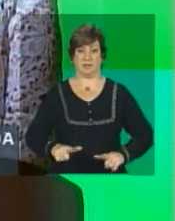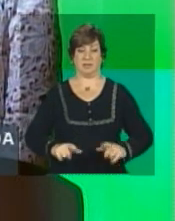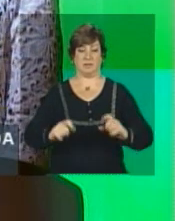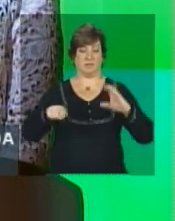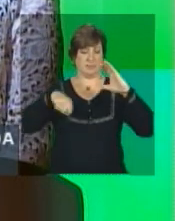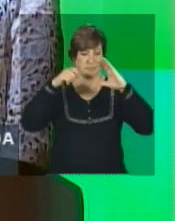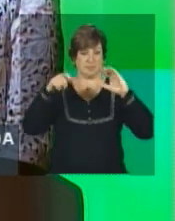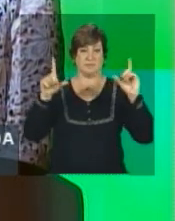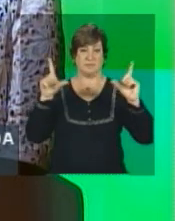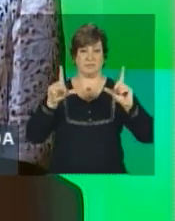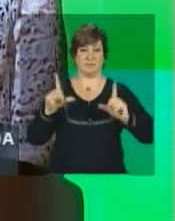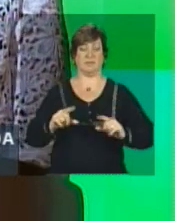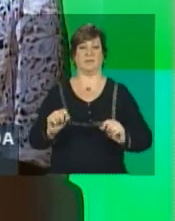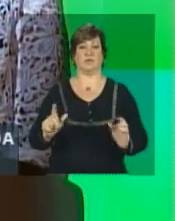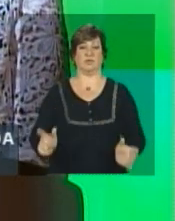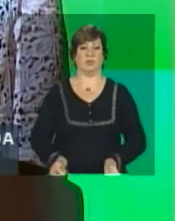imprensa,